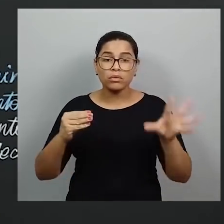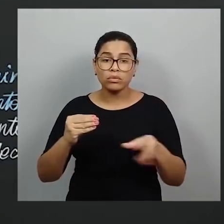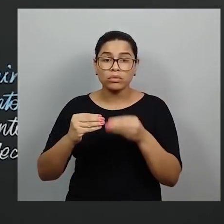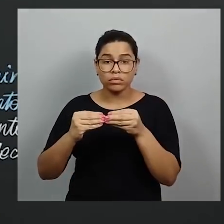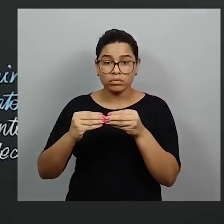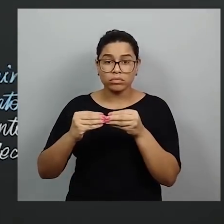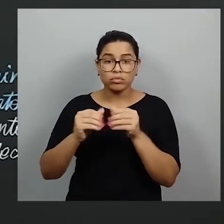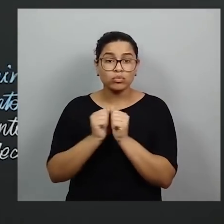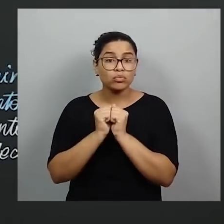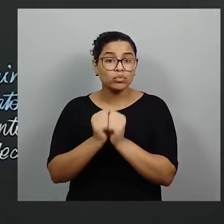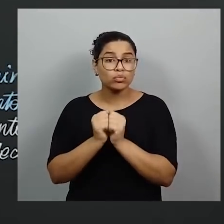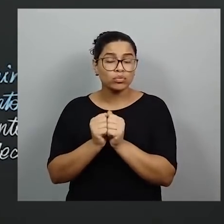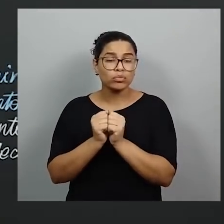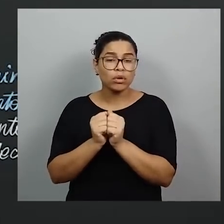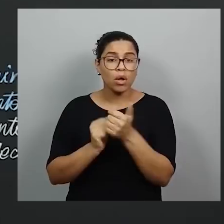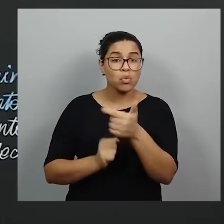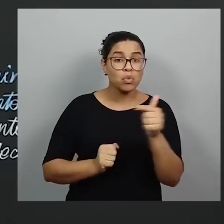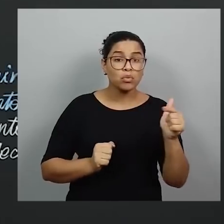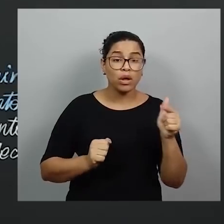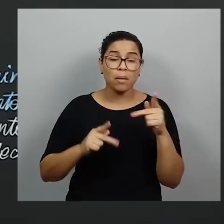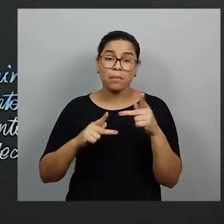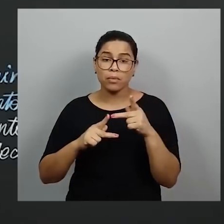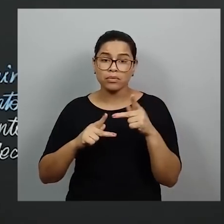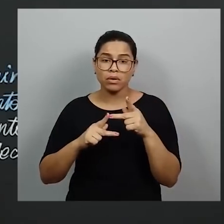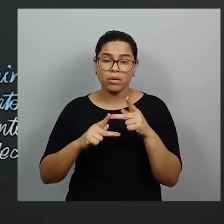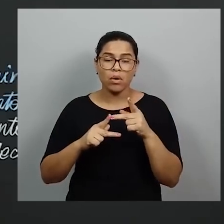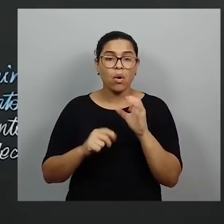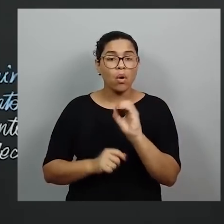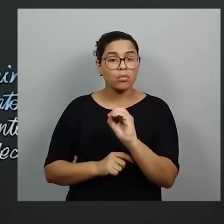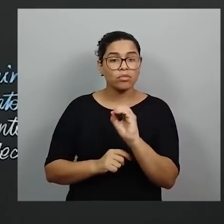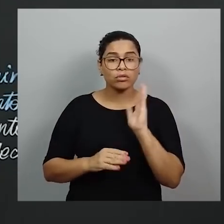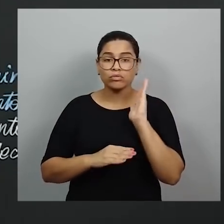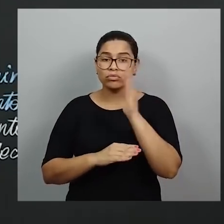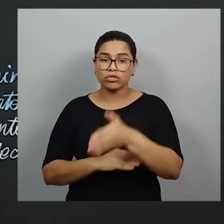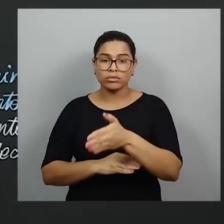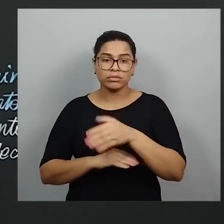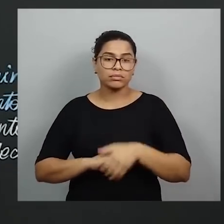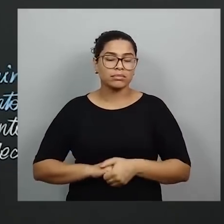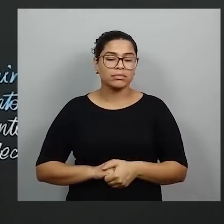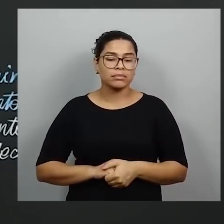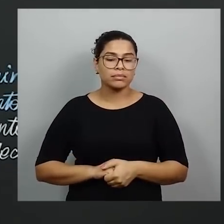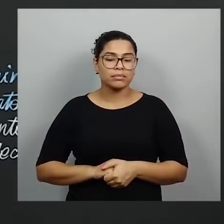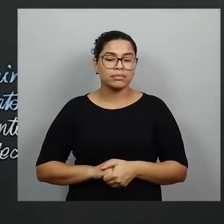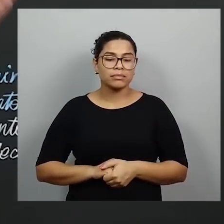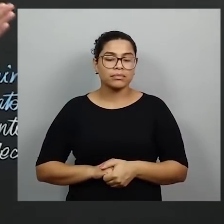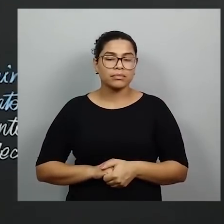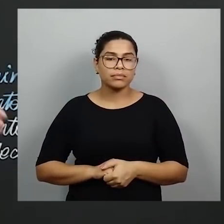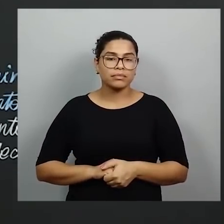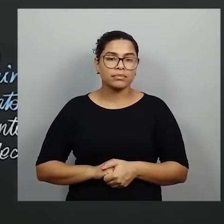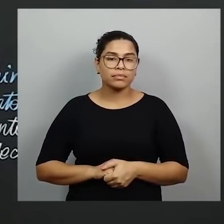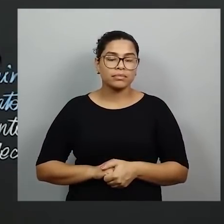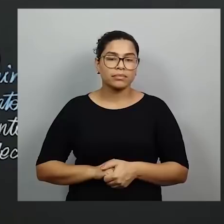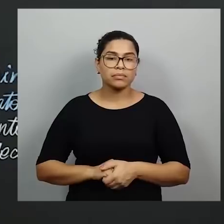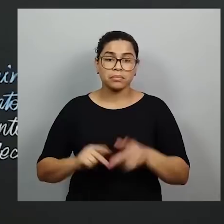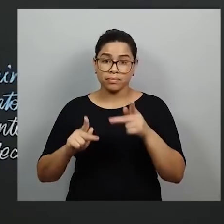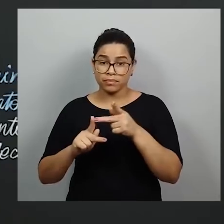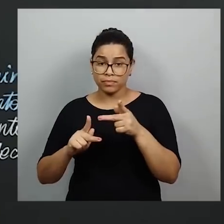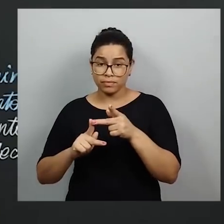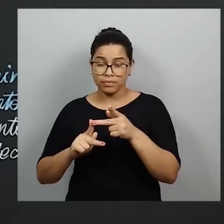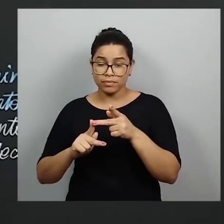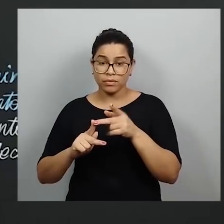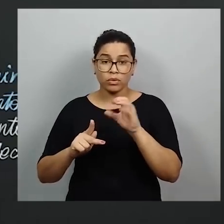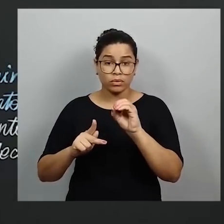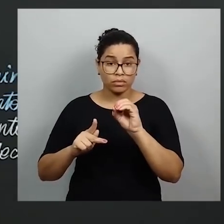complemento acrescentado sem o auxílio da preposição, que a gente chama de objeto direto. Com preposição, indireto. Sem